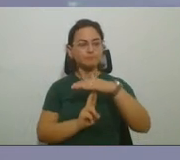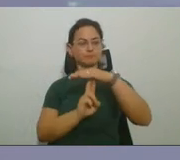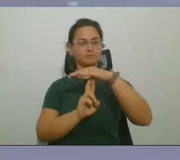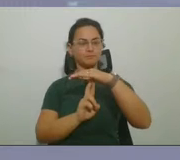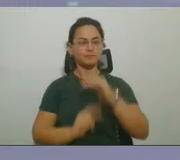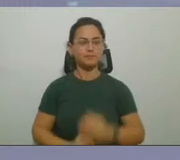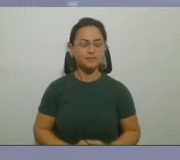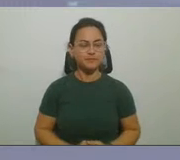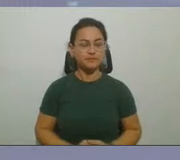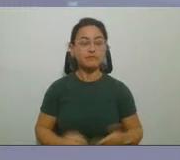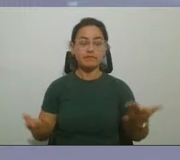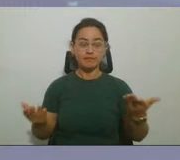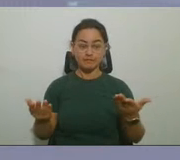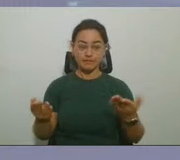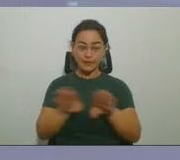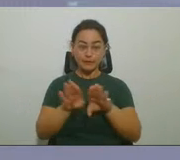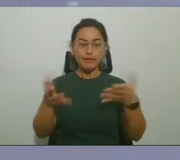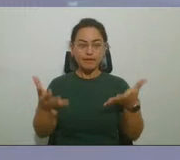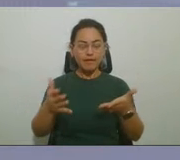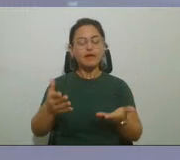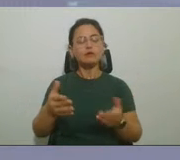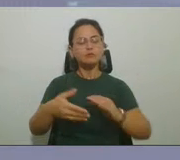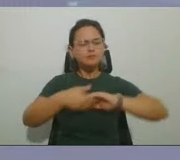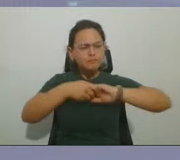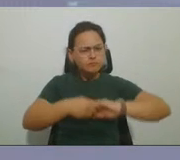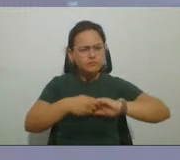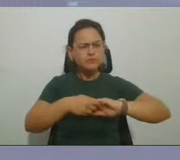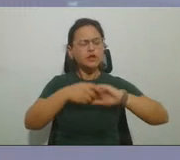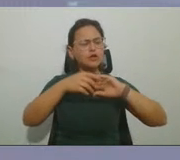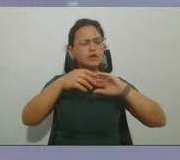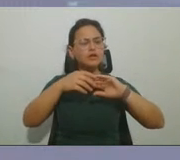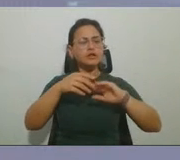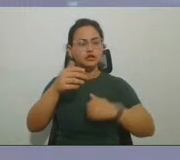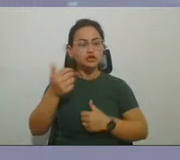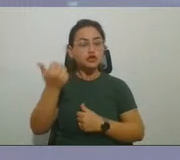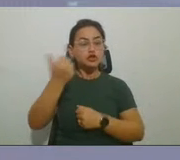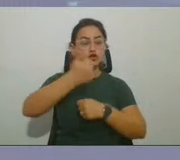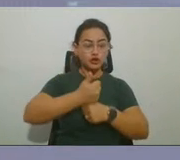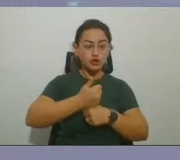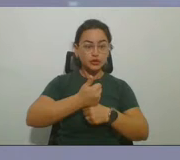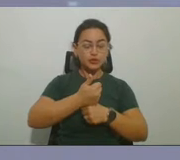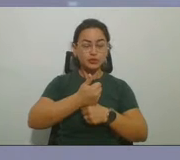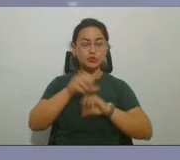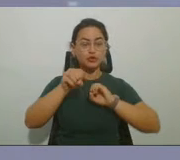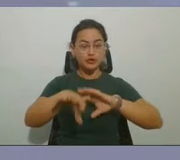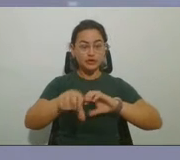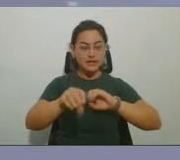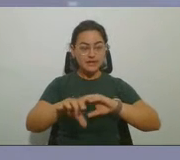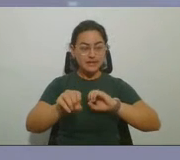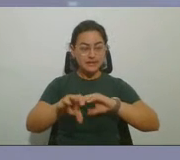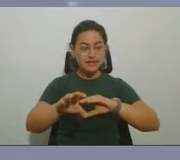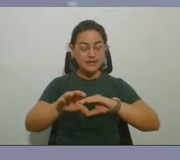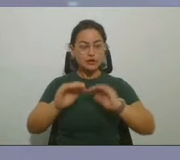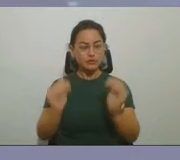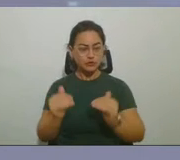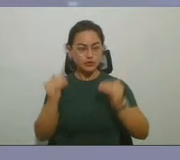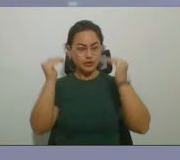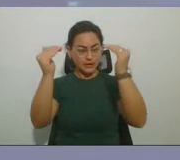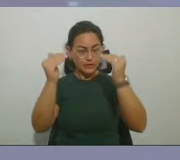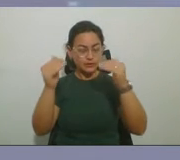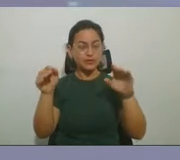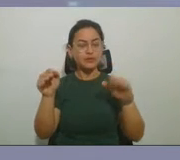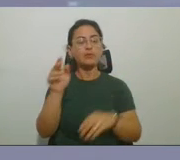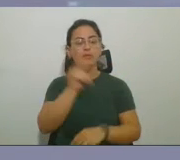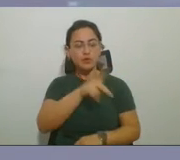Também gostaria de cumprimentar o diretor de ensino de graduação, o professor doutorando